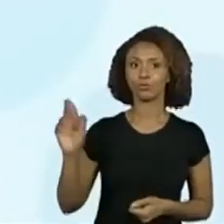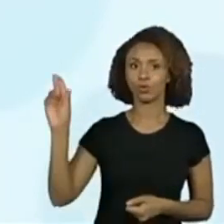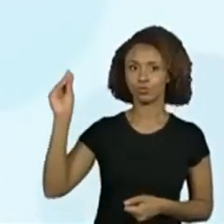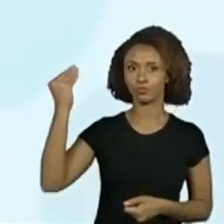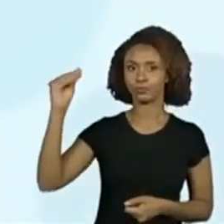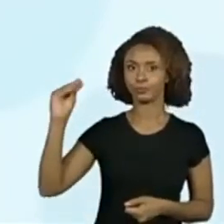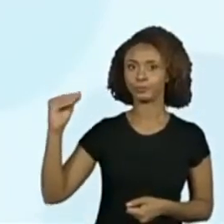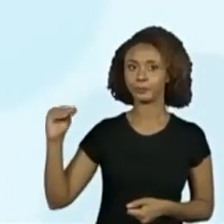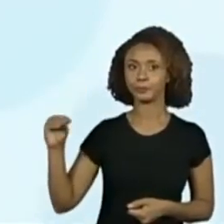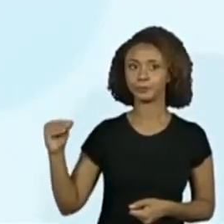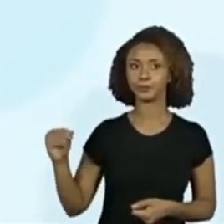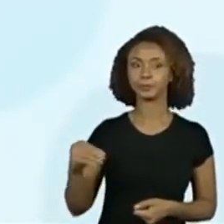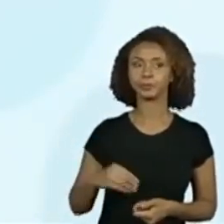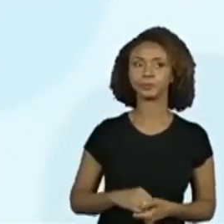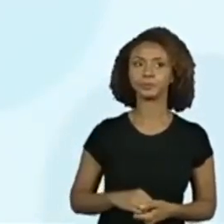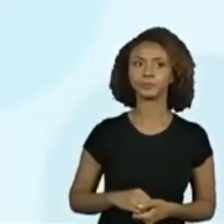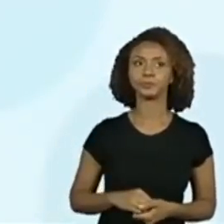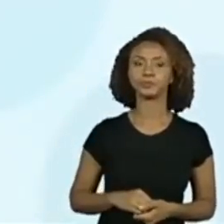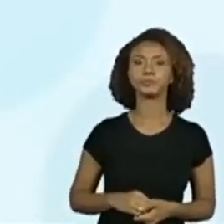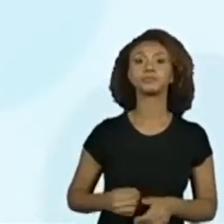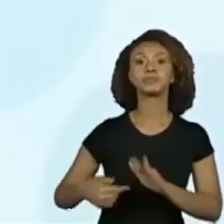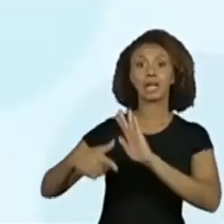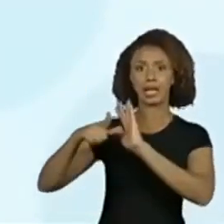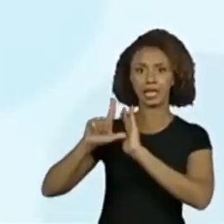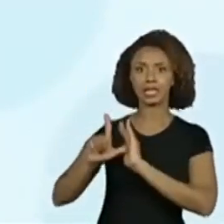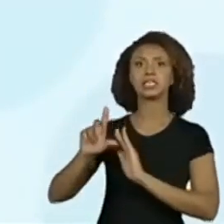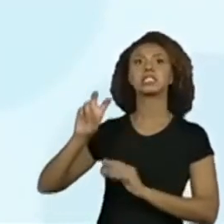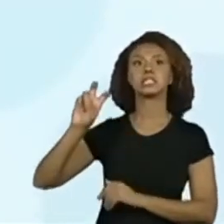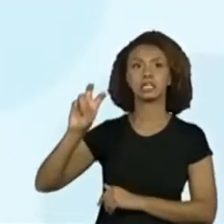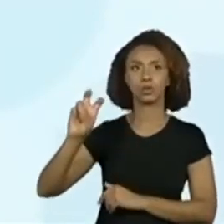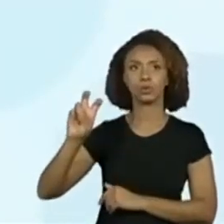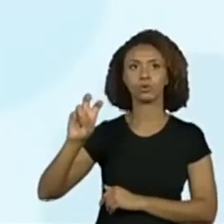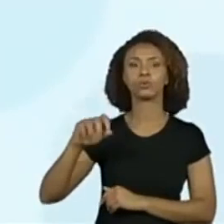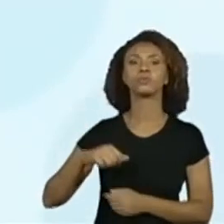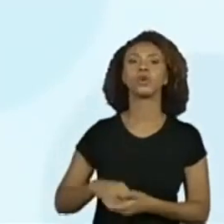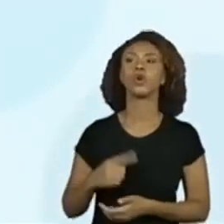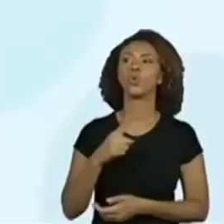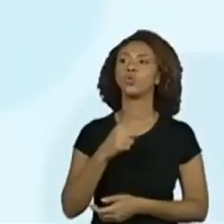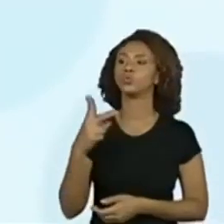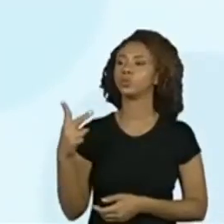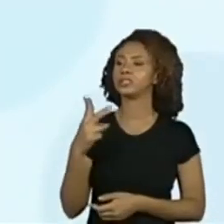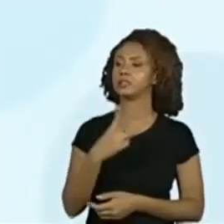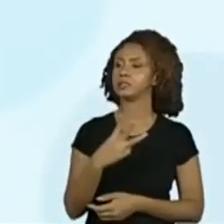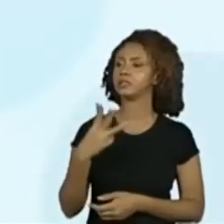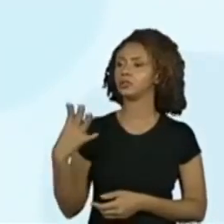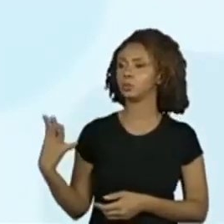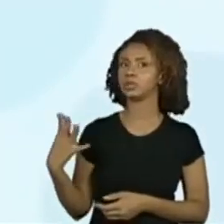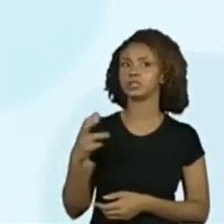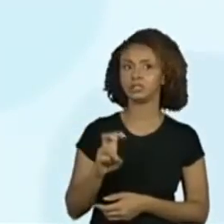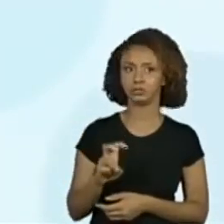texto ele tinha aí cinco carrinhos 1 2 3 4